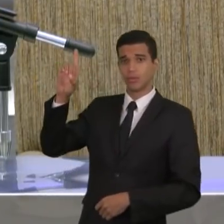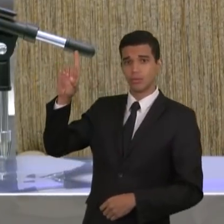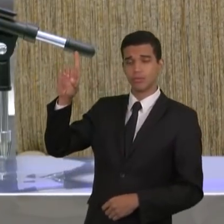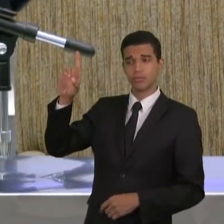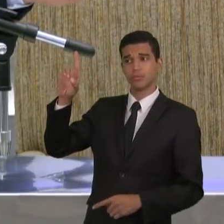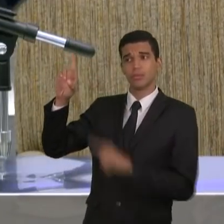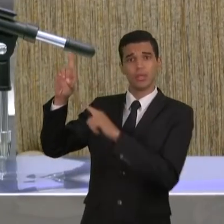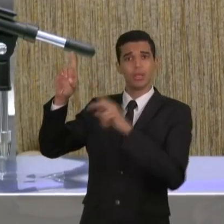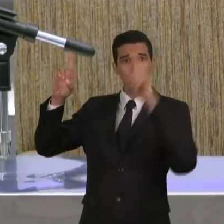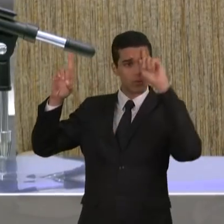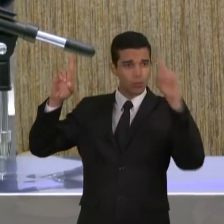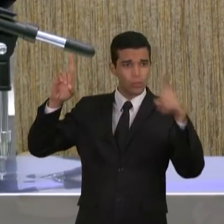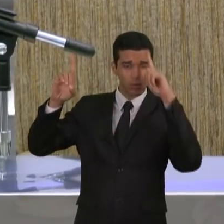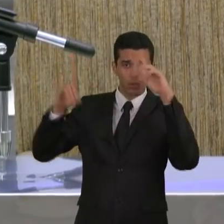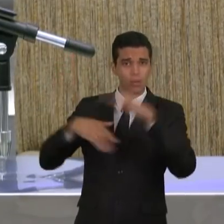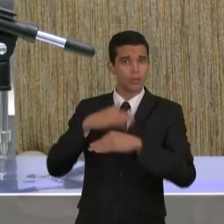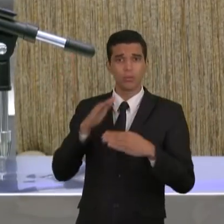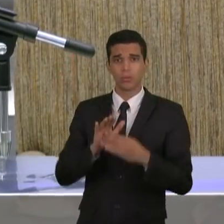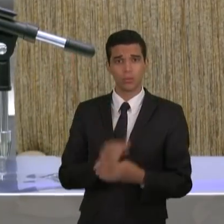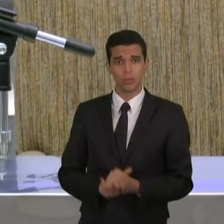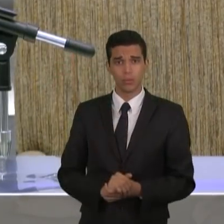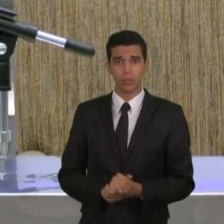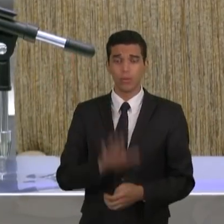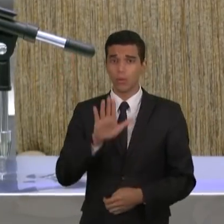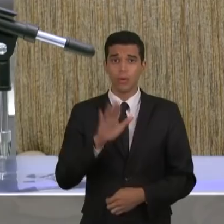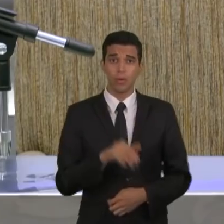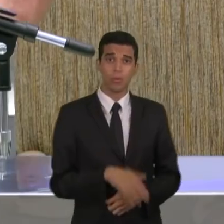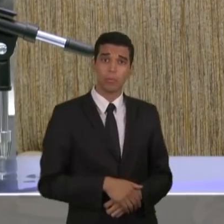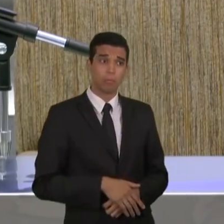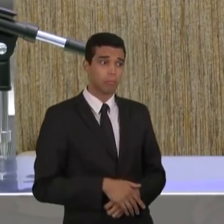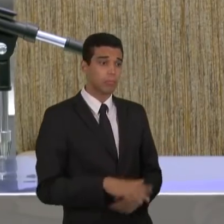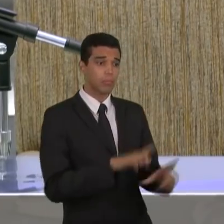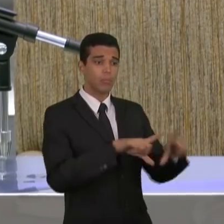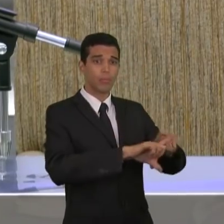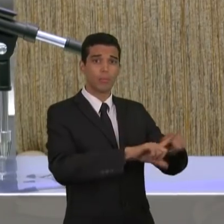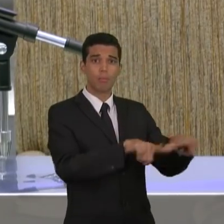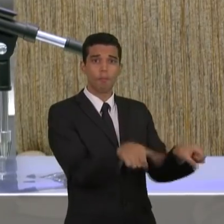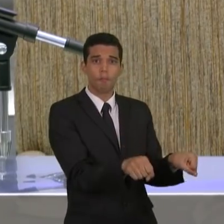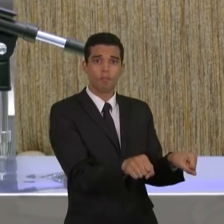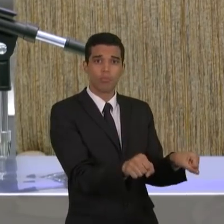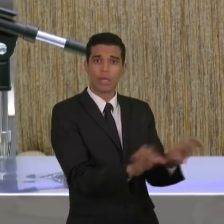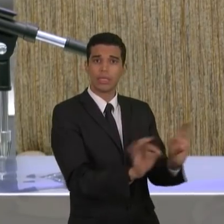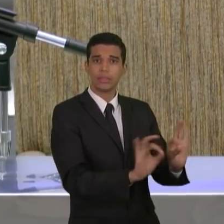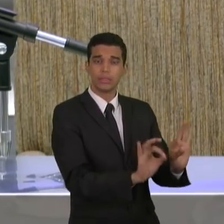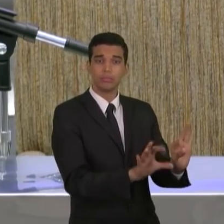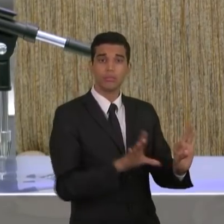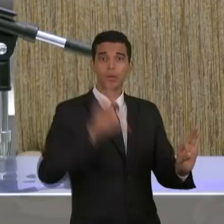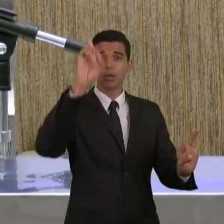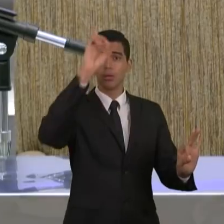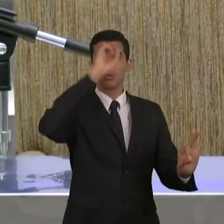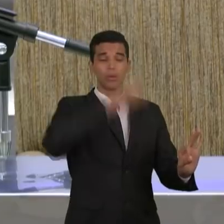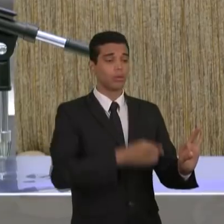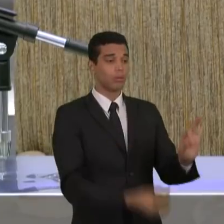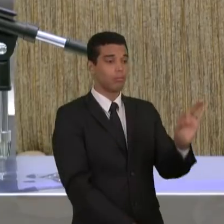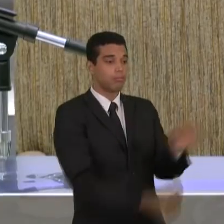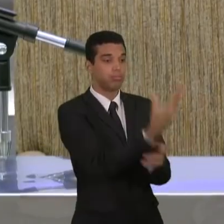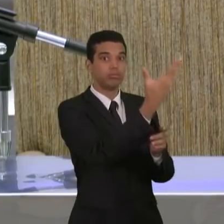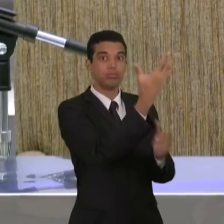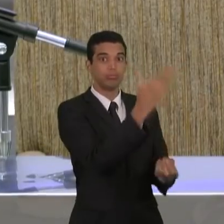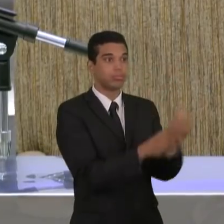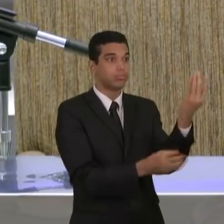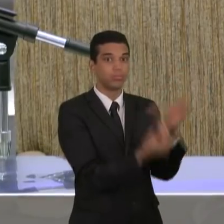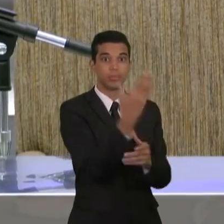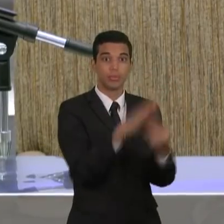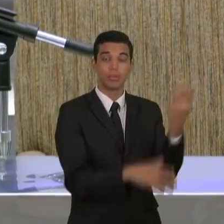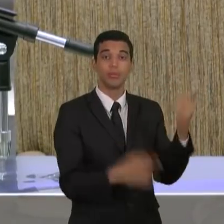coisas olha para o nada existencial e disparo nada existencial apareço tudo que existe na natureza e todas as